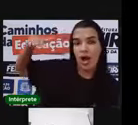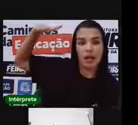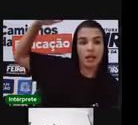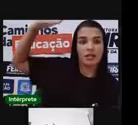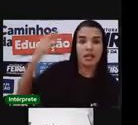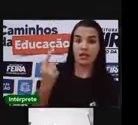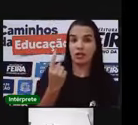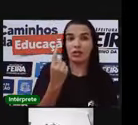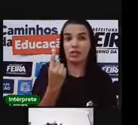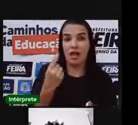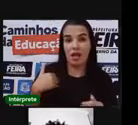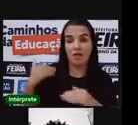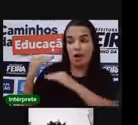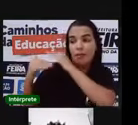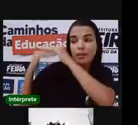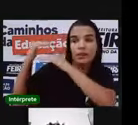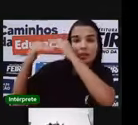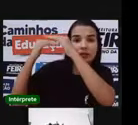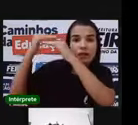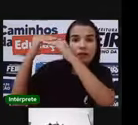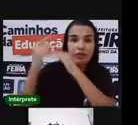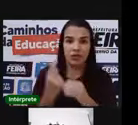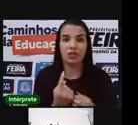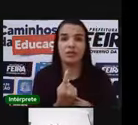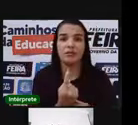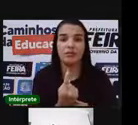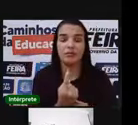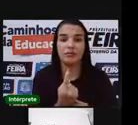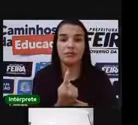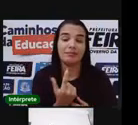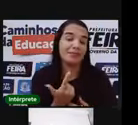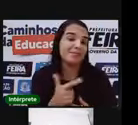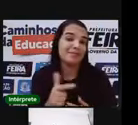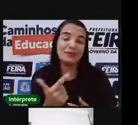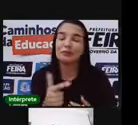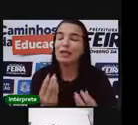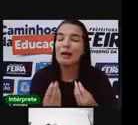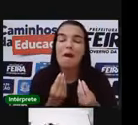me desenvolver sozinha. Na escola, eu não posso passar de